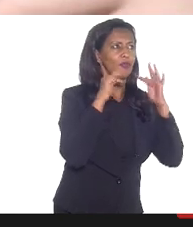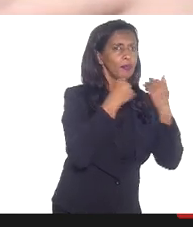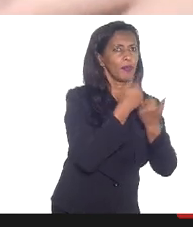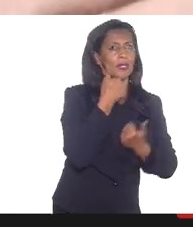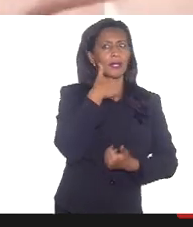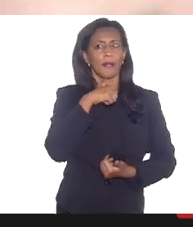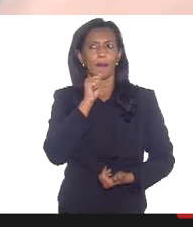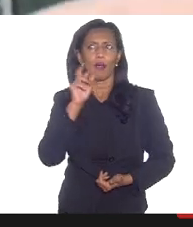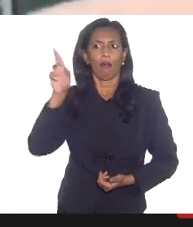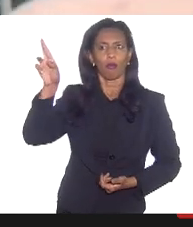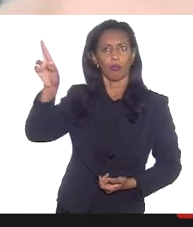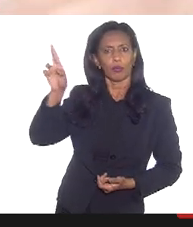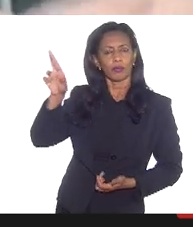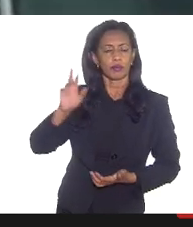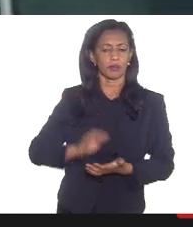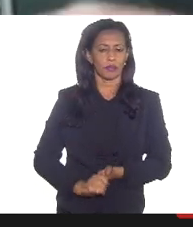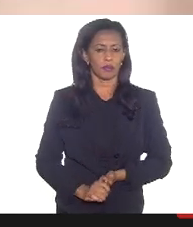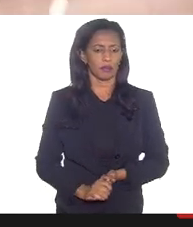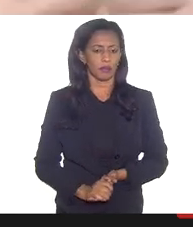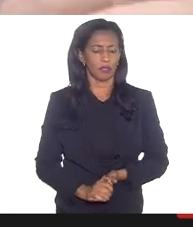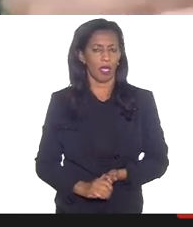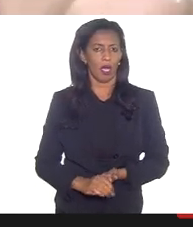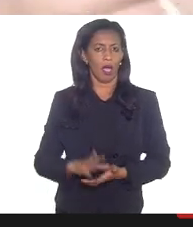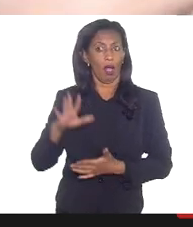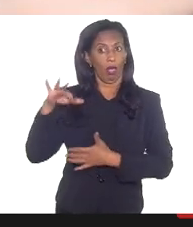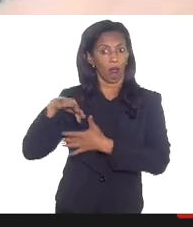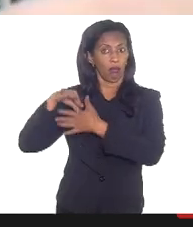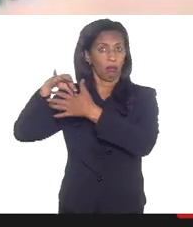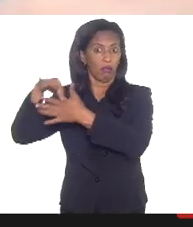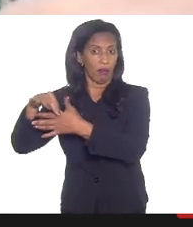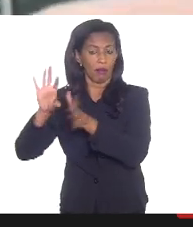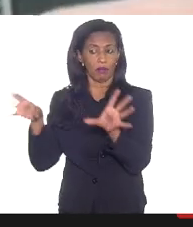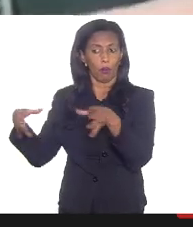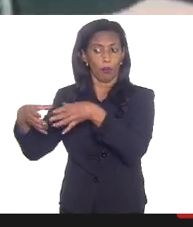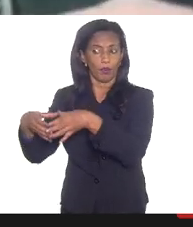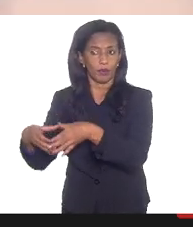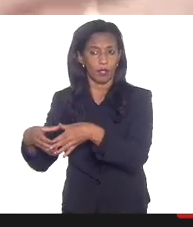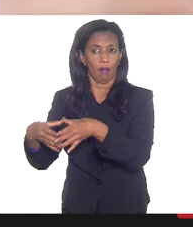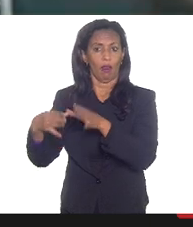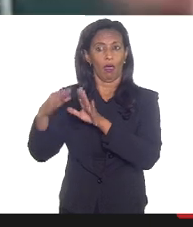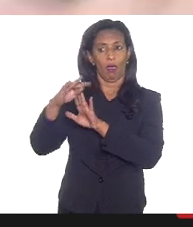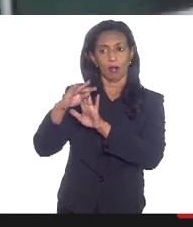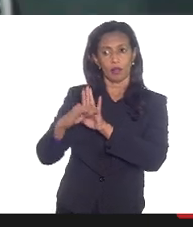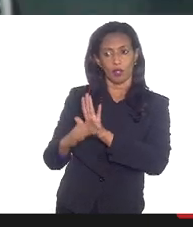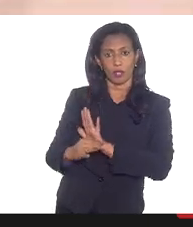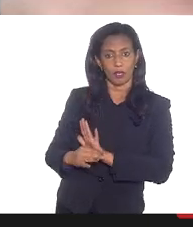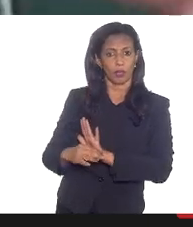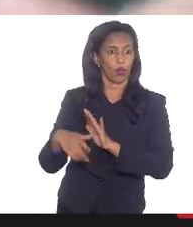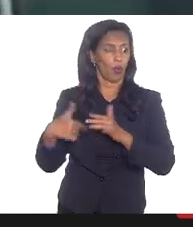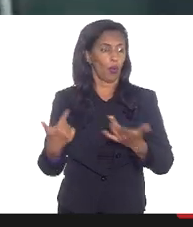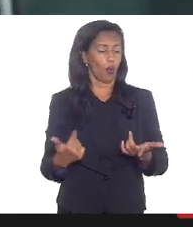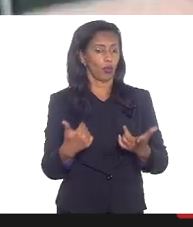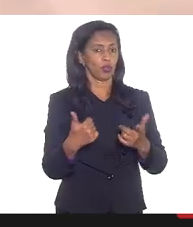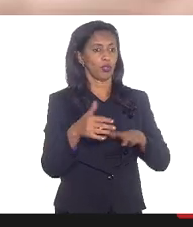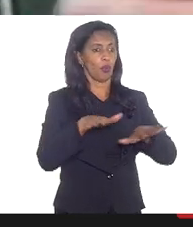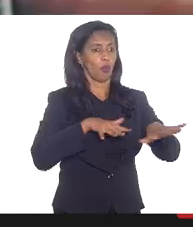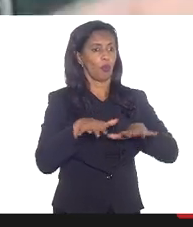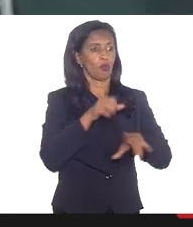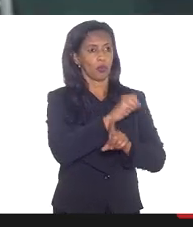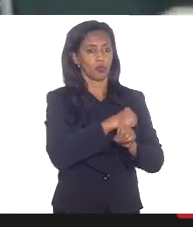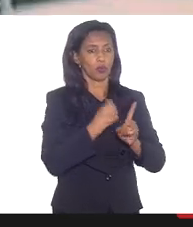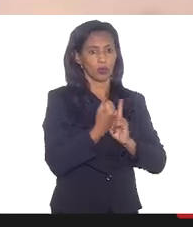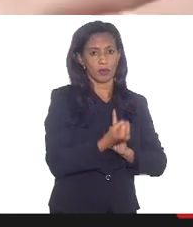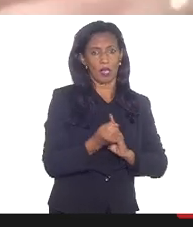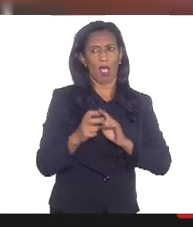mães responsáveis, as lideranças comunitárias, as organizações não governamentais, os movimentos sociais, as